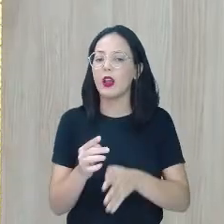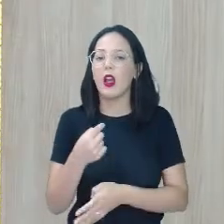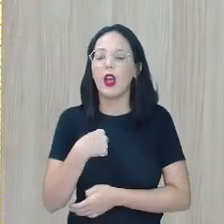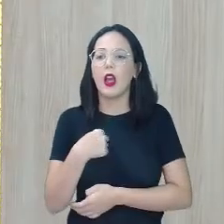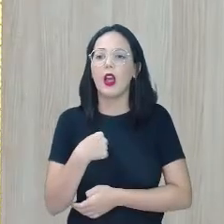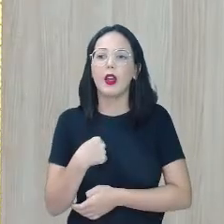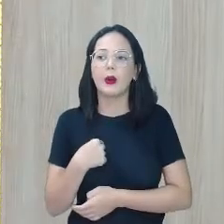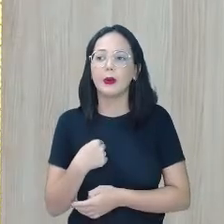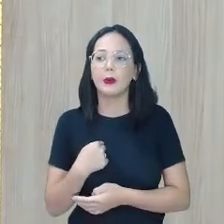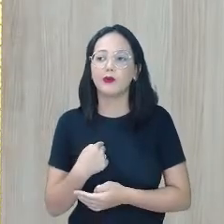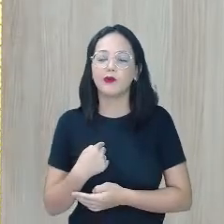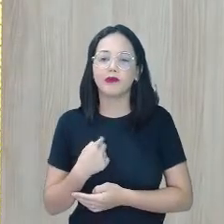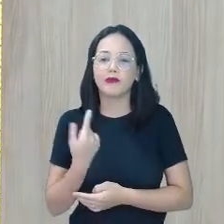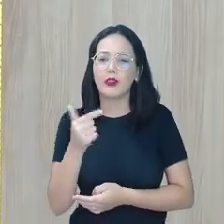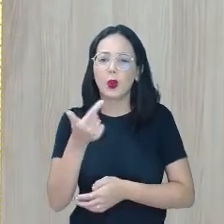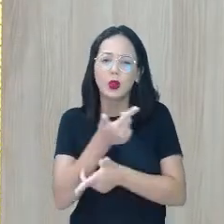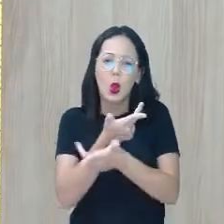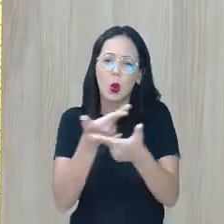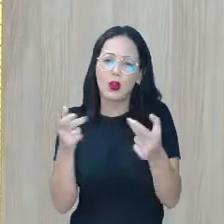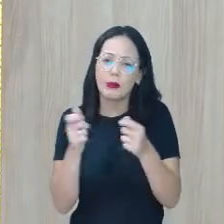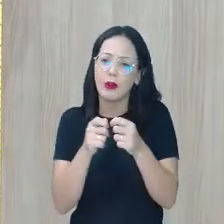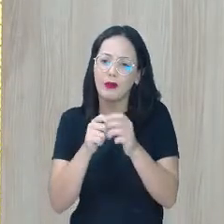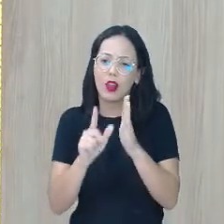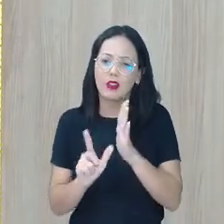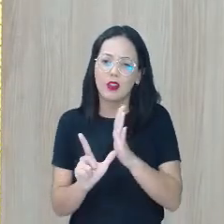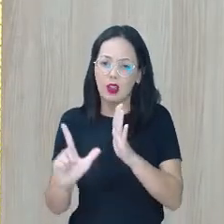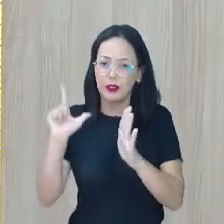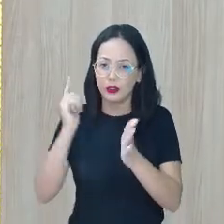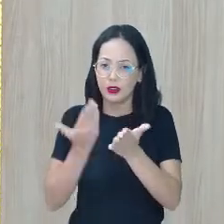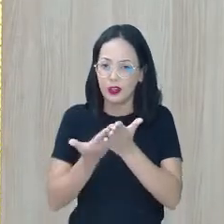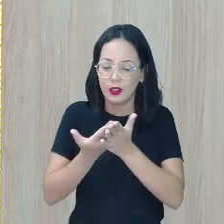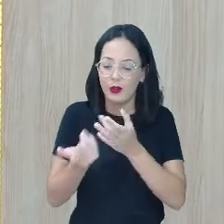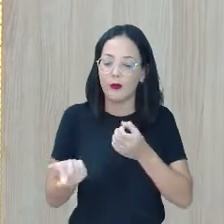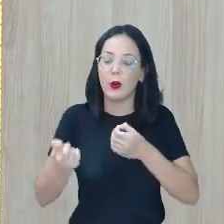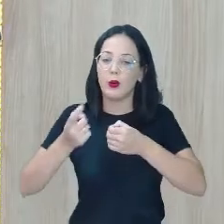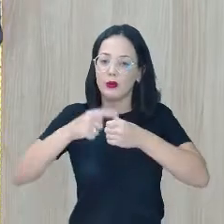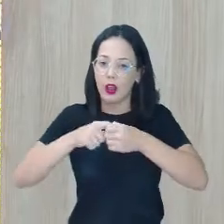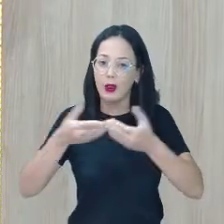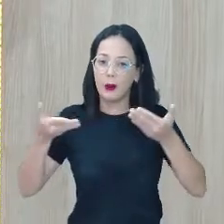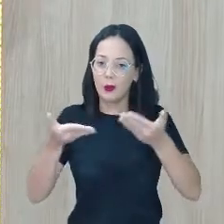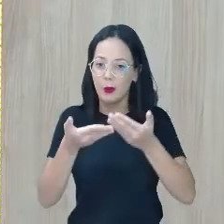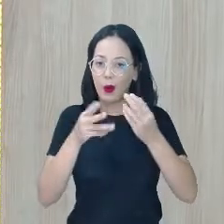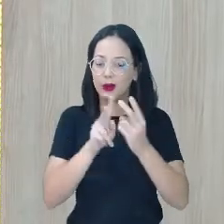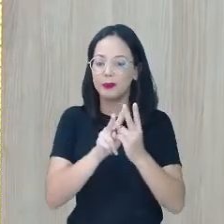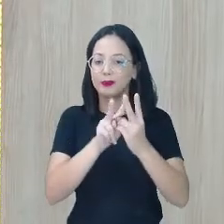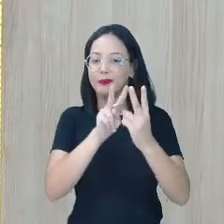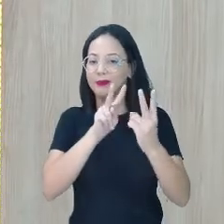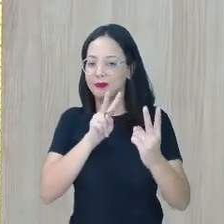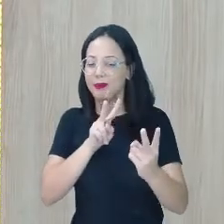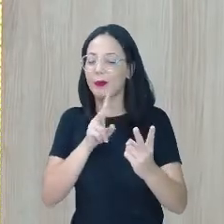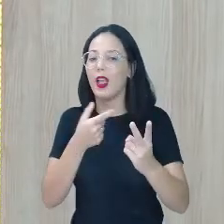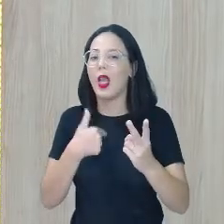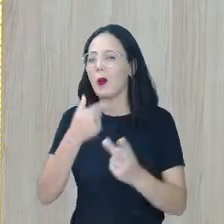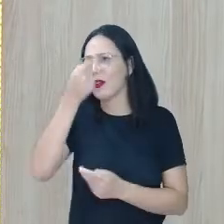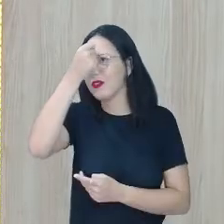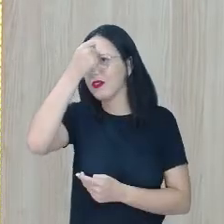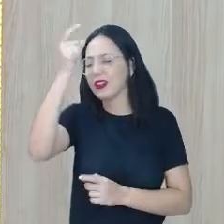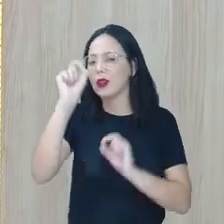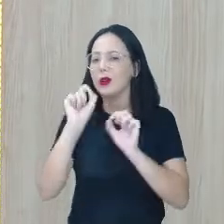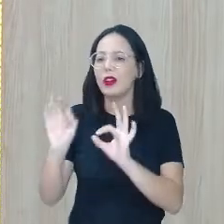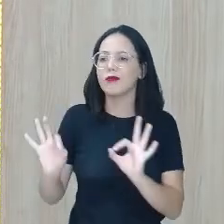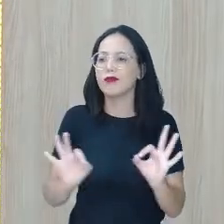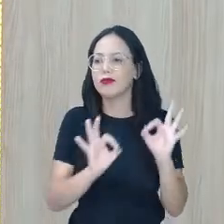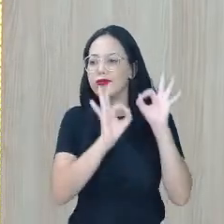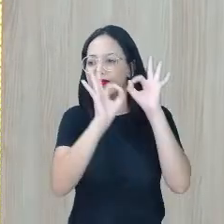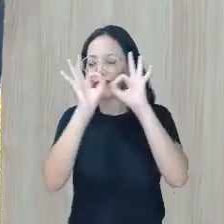eu, assim, sem muita coisa para fazer, antes das aulas retornarem, né, para o formato remoto, eu inventei, né, de assistir